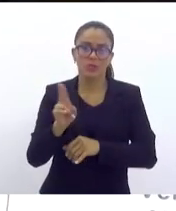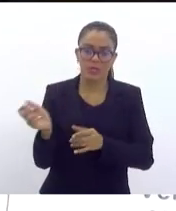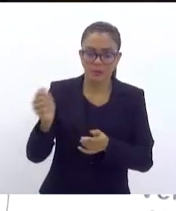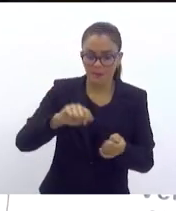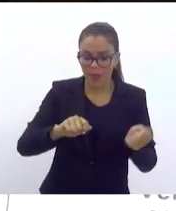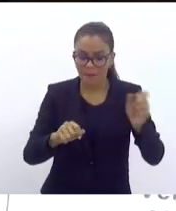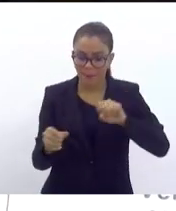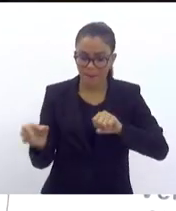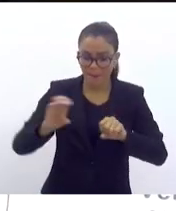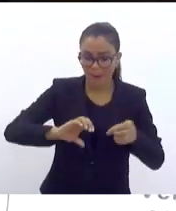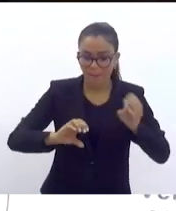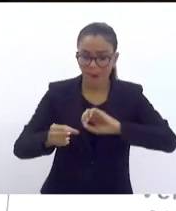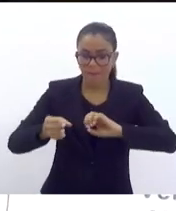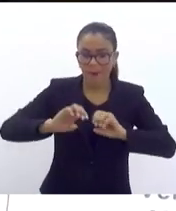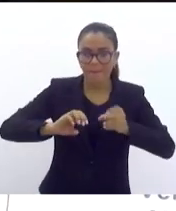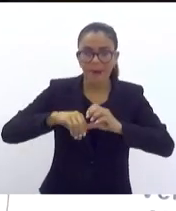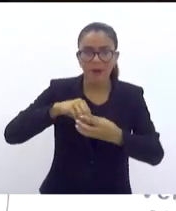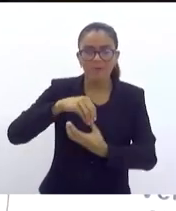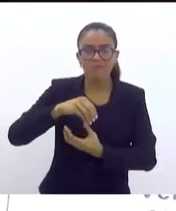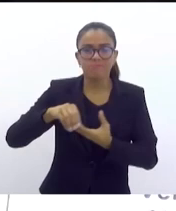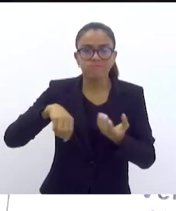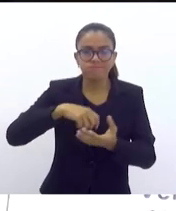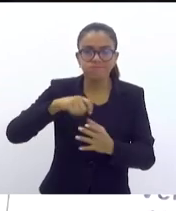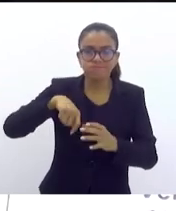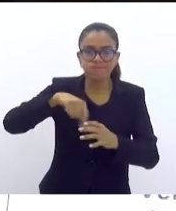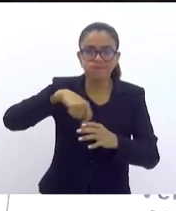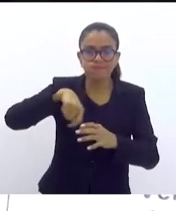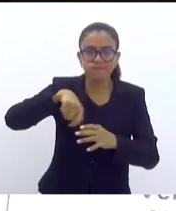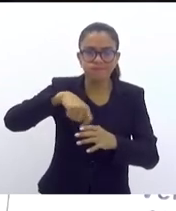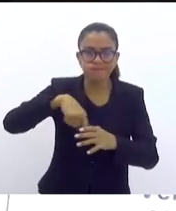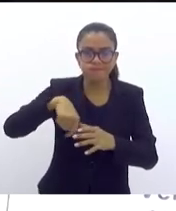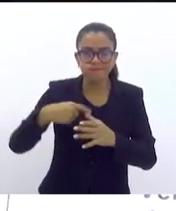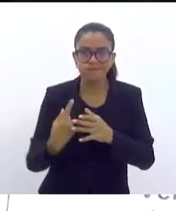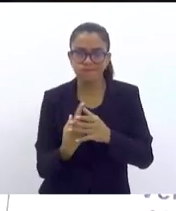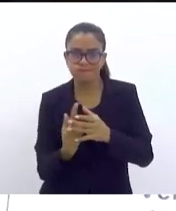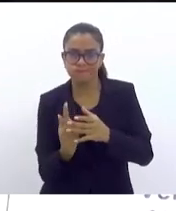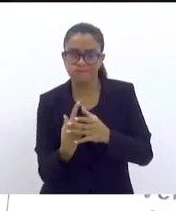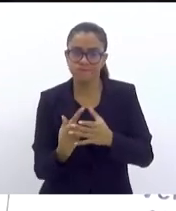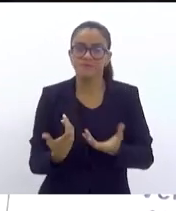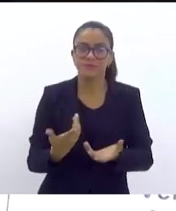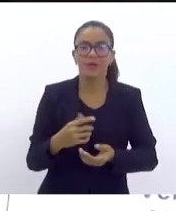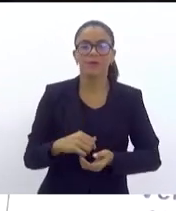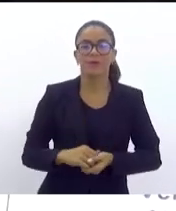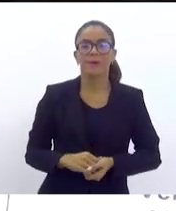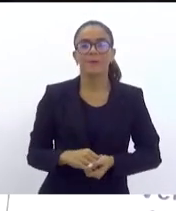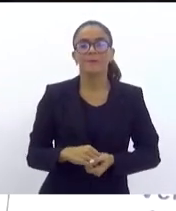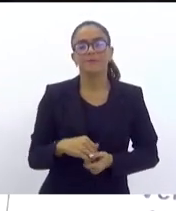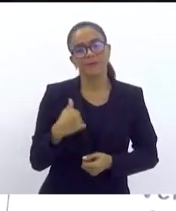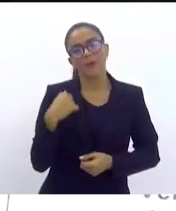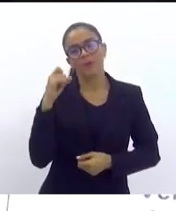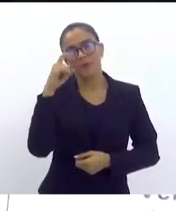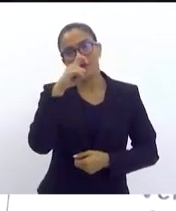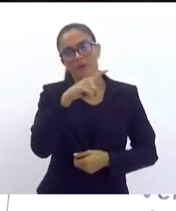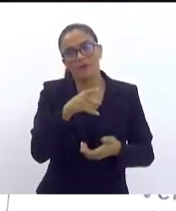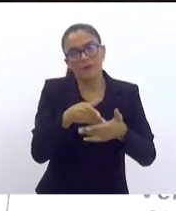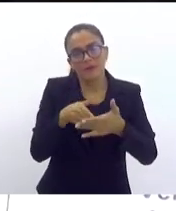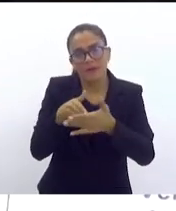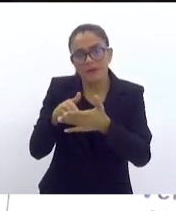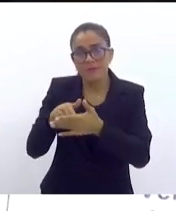pelos pelos fabricantes né desses Laboratórios então nós temos dificuldade então em